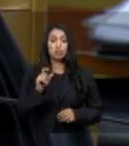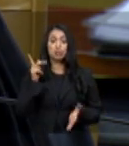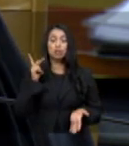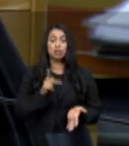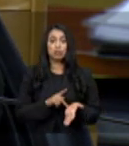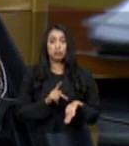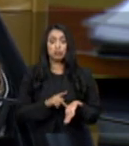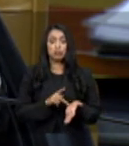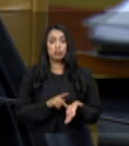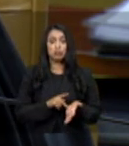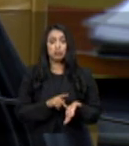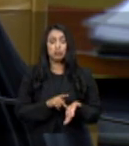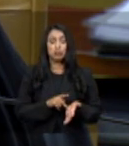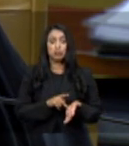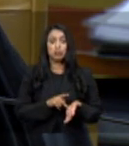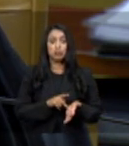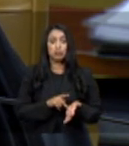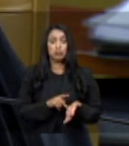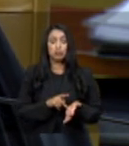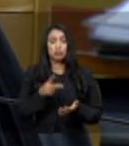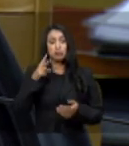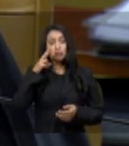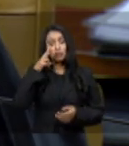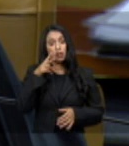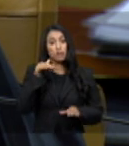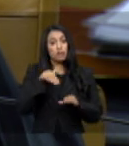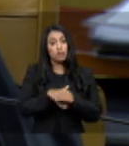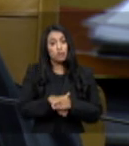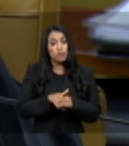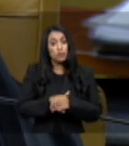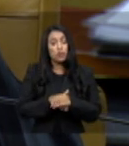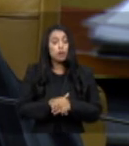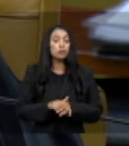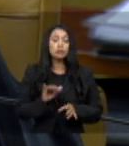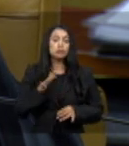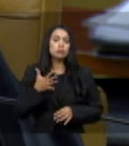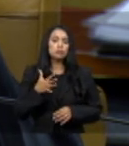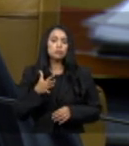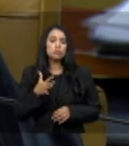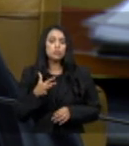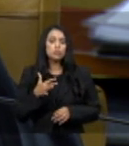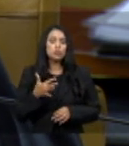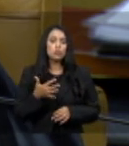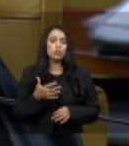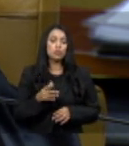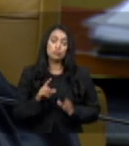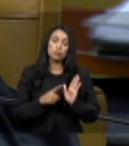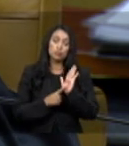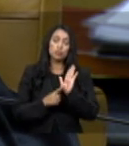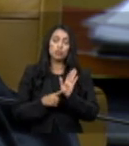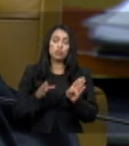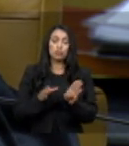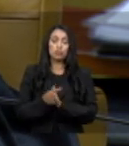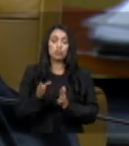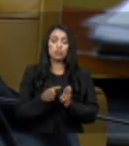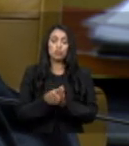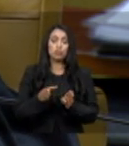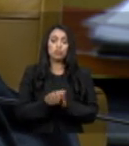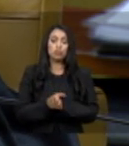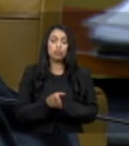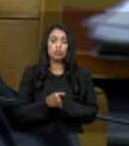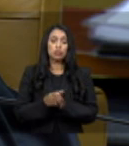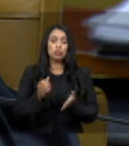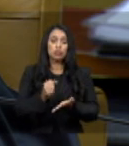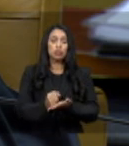fato é e o até trazer o voto nesse sentido de eventualmente referendar a orientação trazida